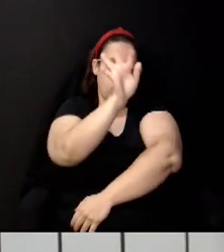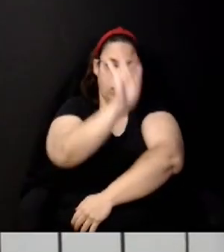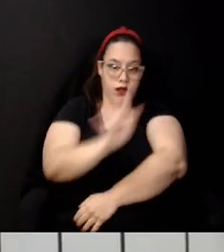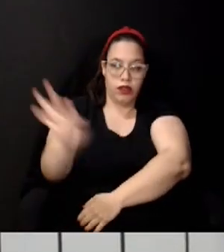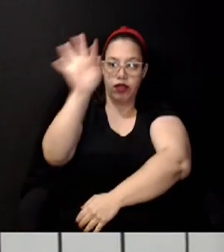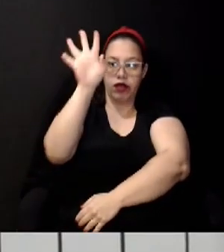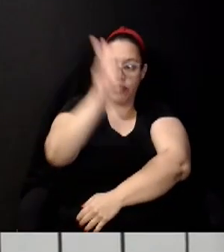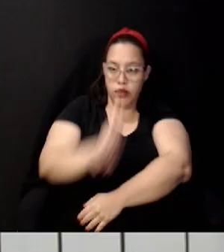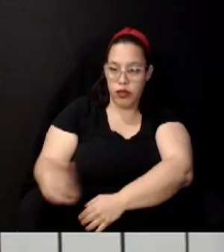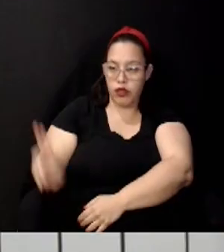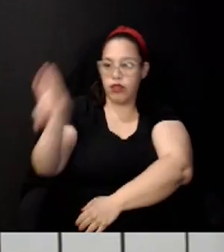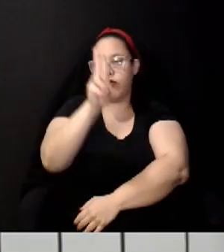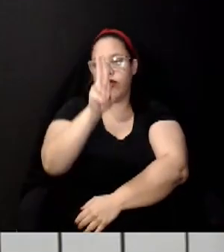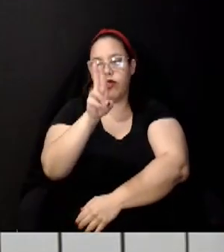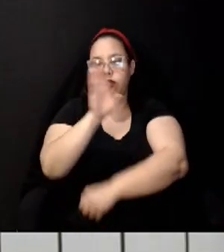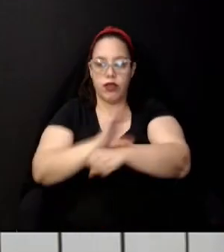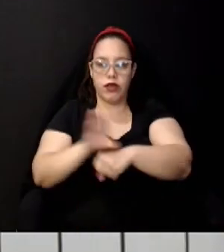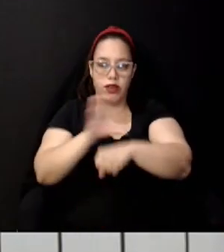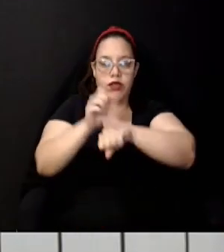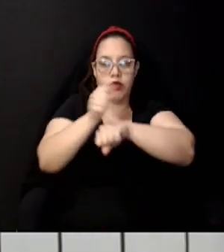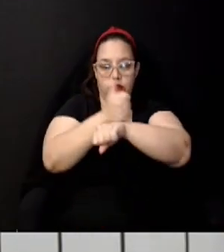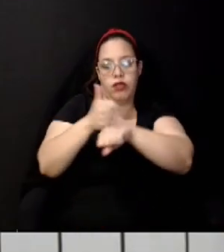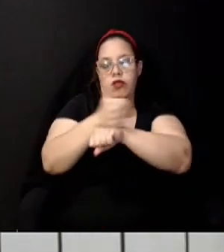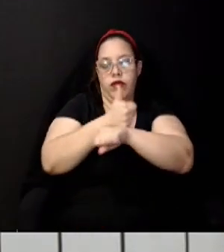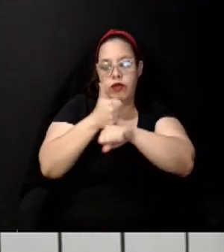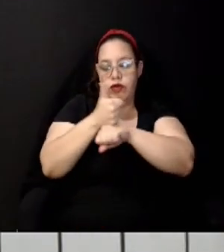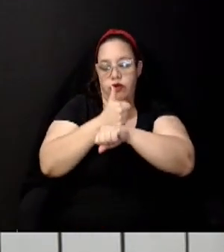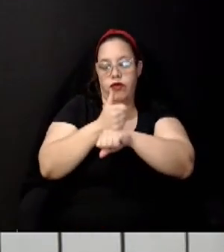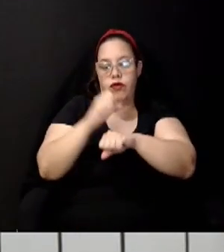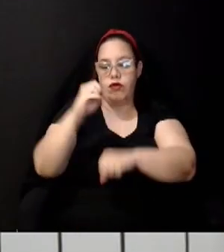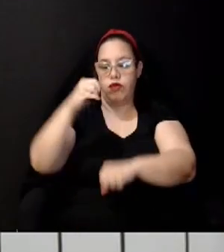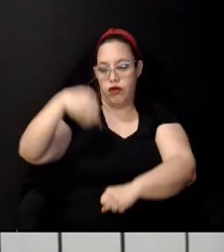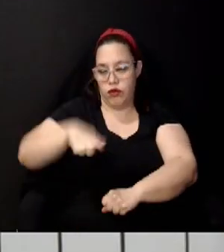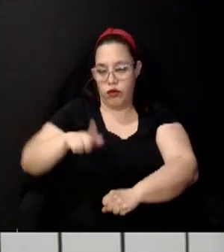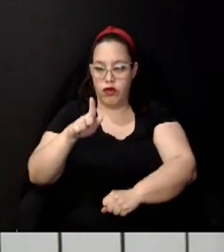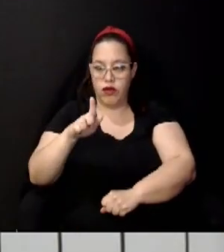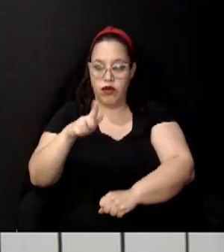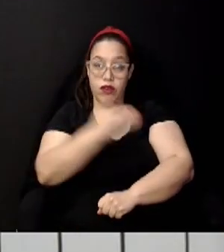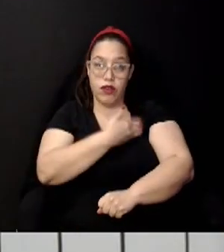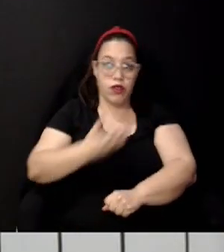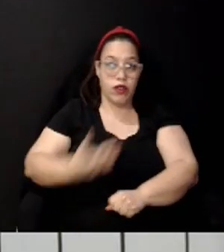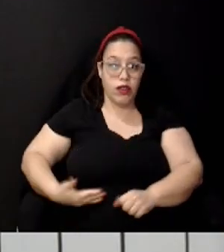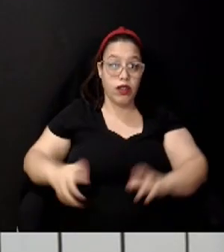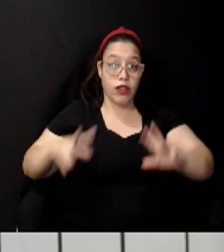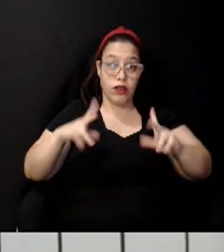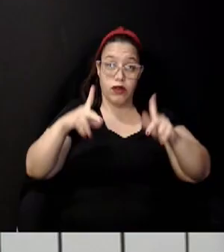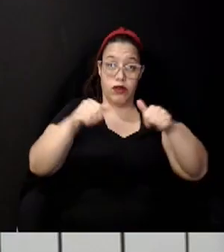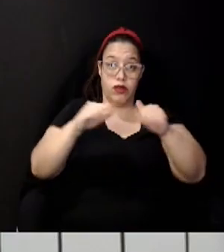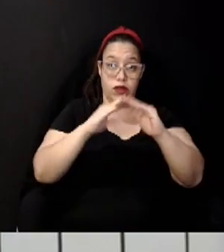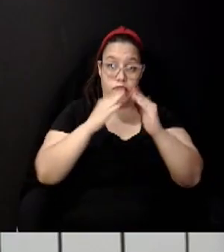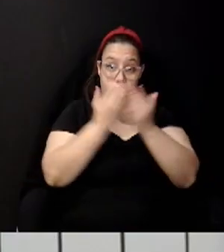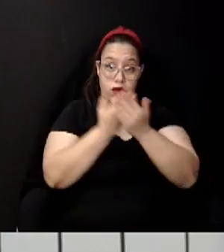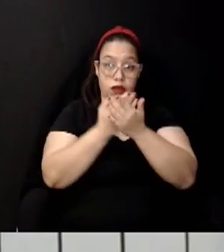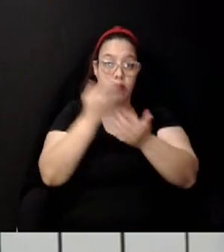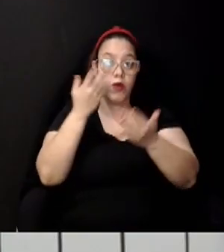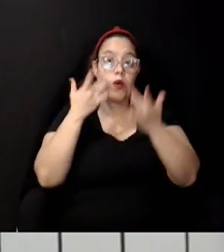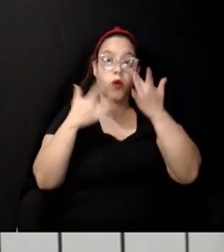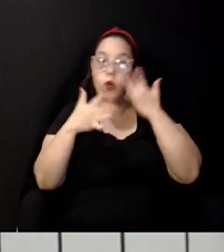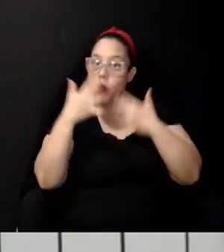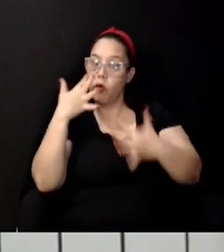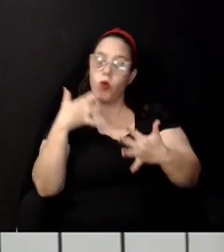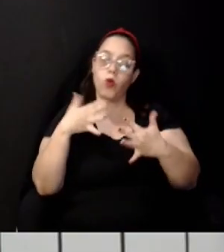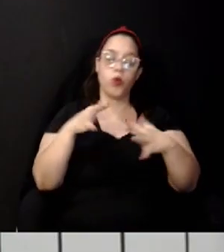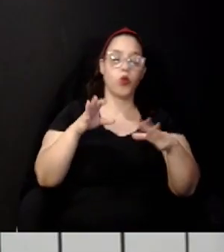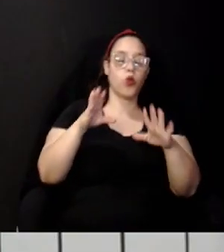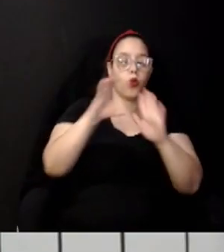de cursos profissionalizantes, ONGs, além do público em geral. As escolas interessadas em participar do programa Câmara